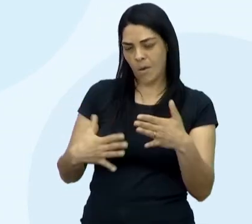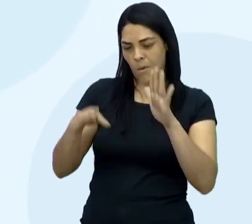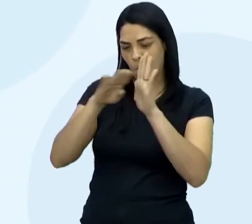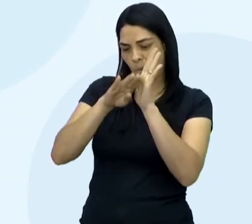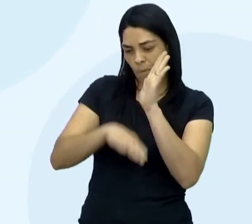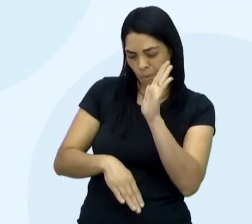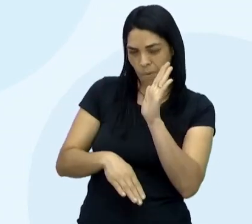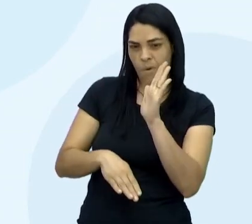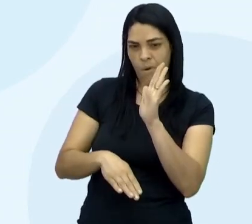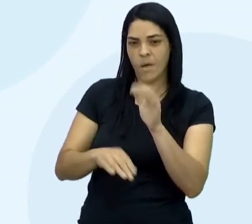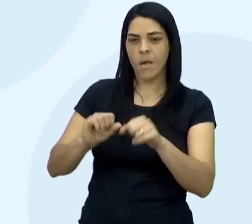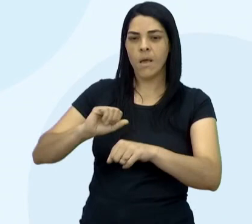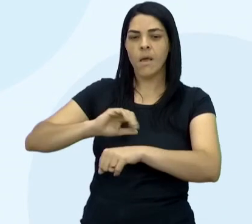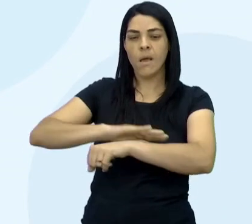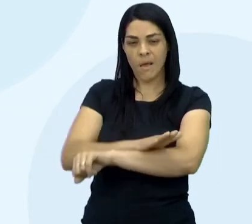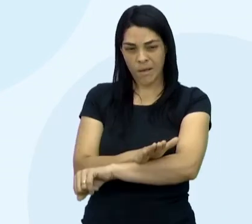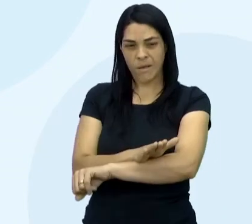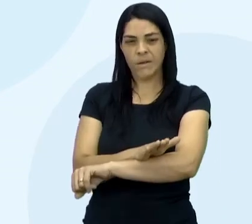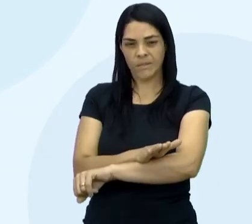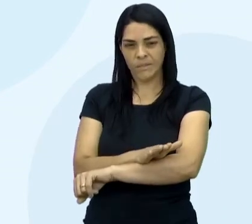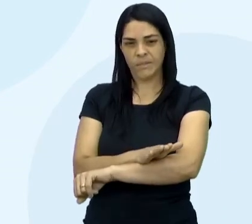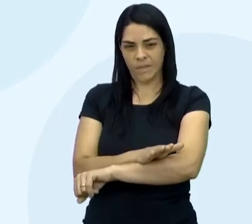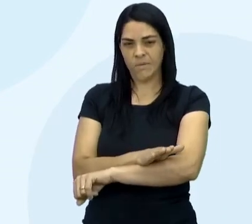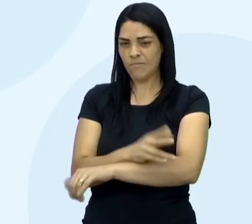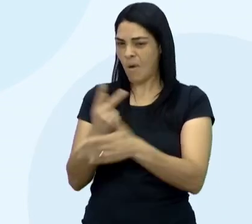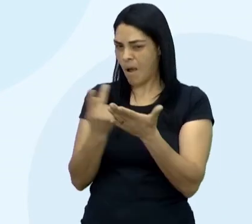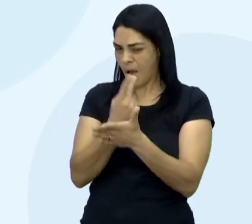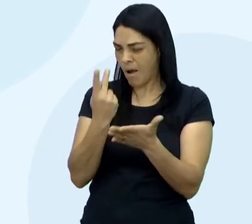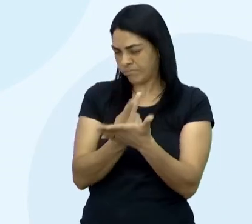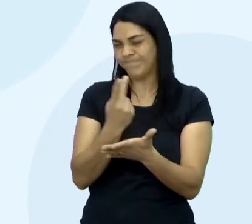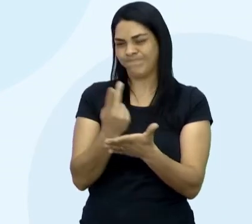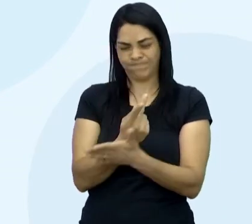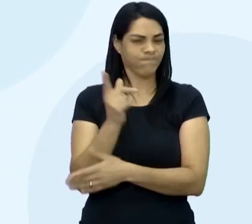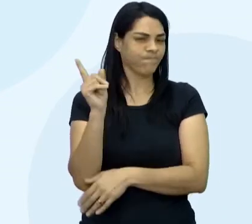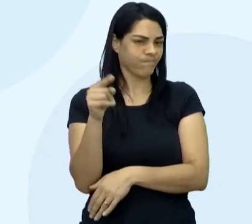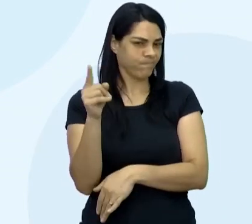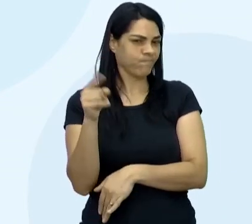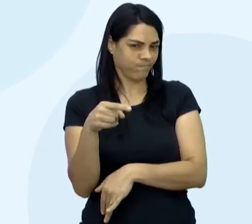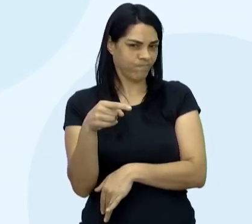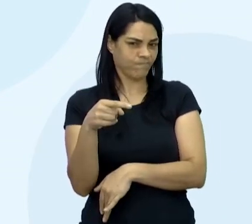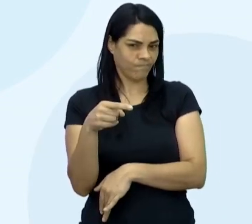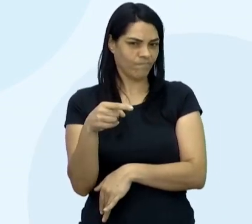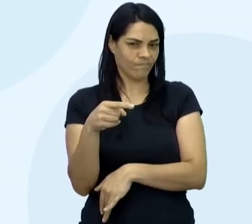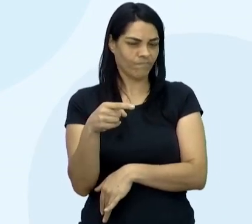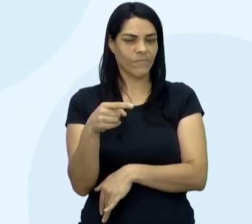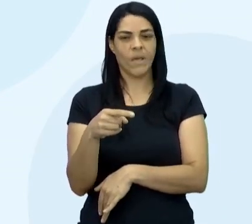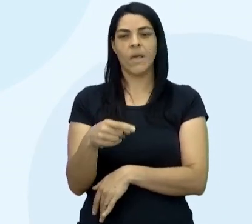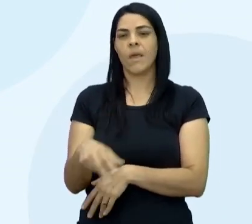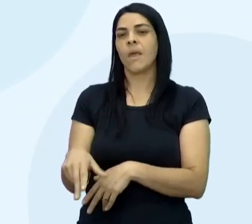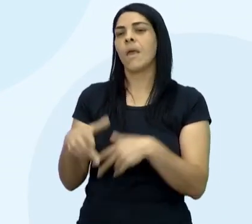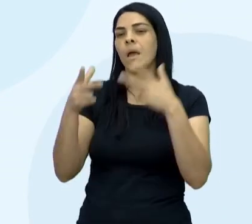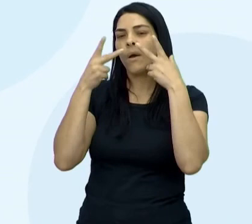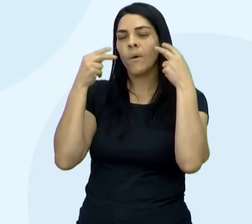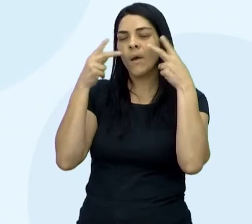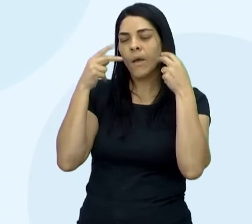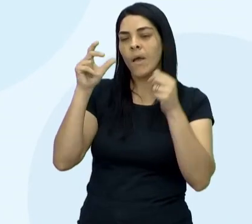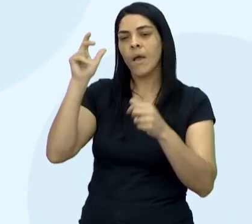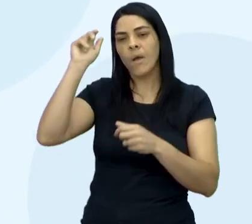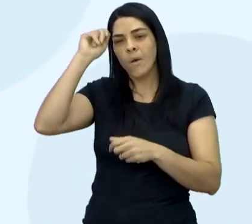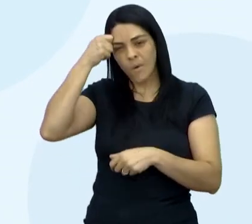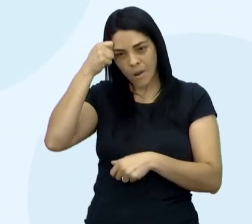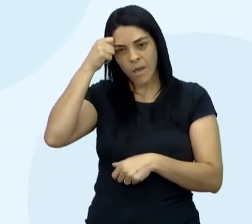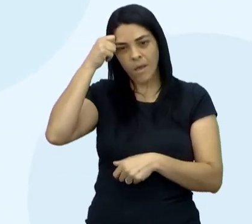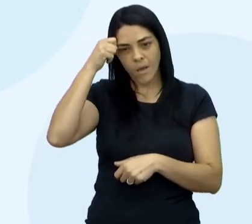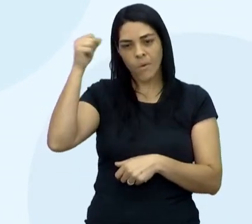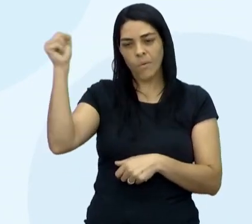racial que muitas vezes é e erroneamente né dirigida aos indígenas e aos negros descendentes de